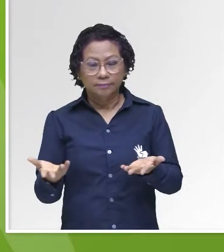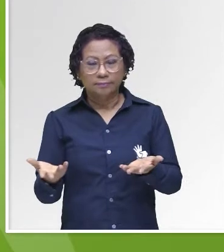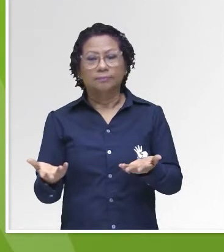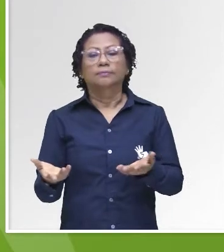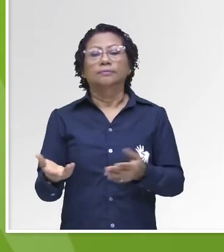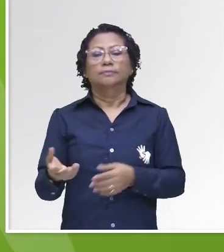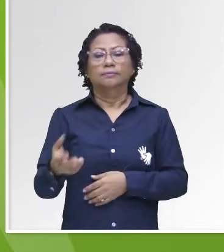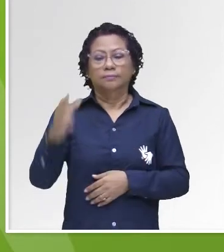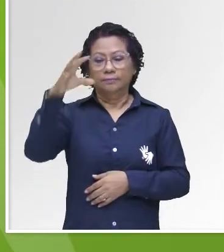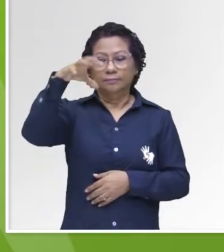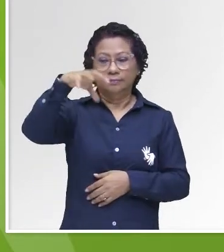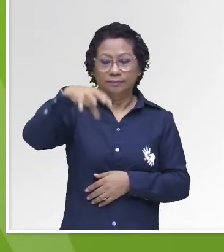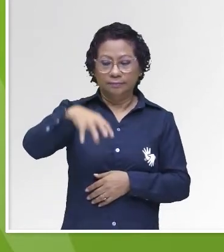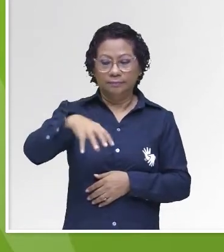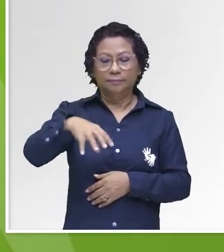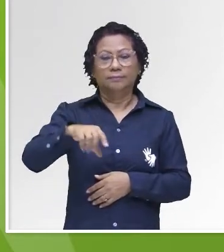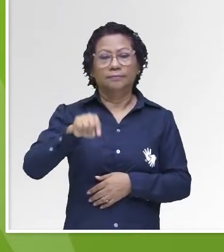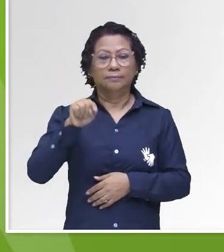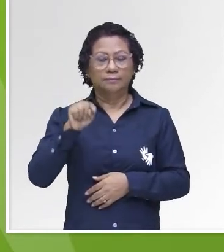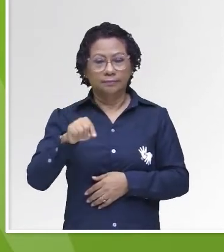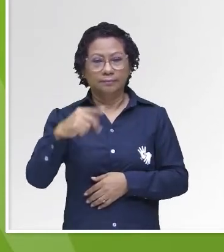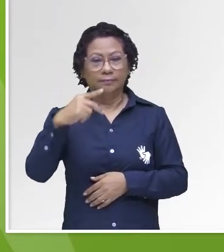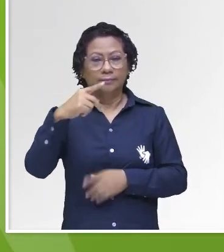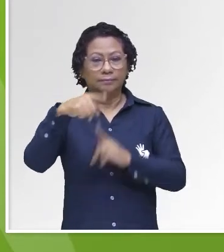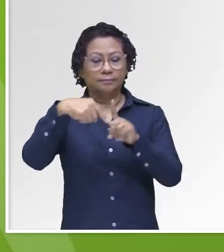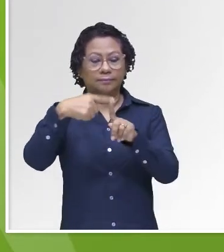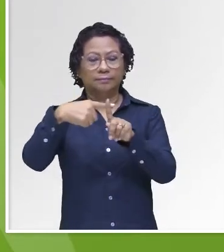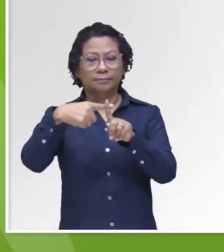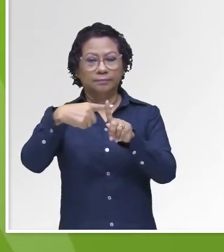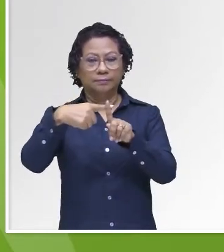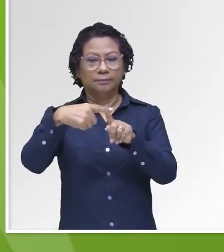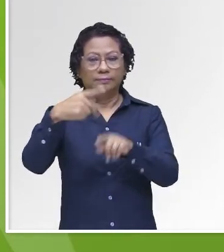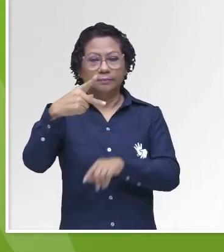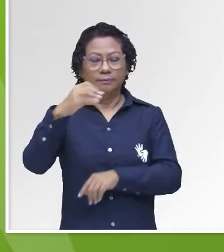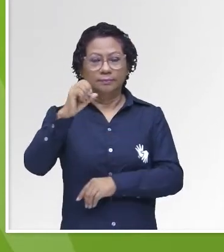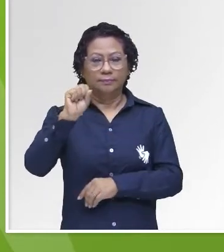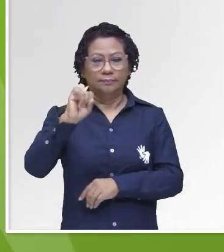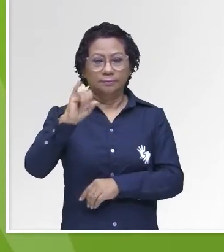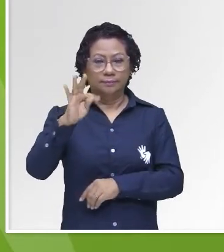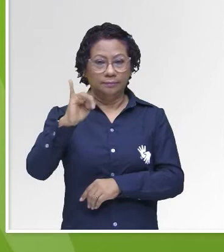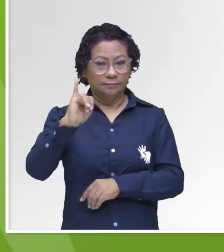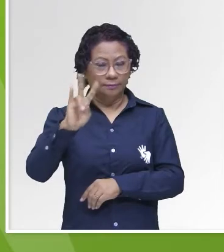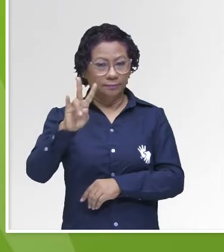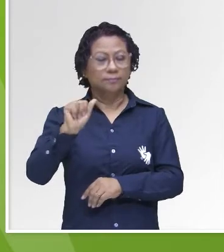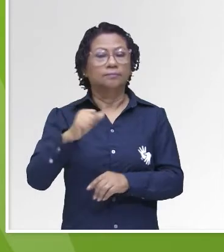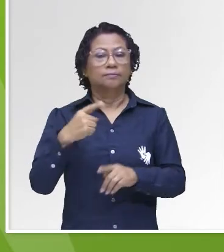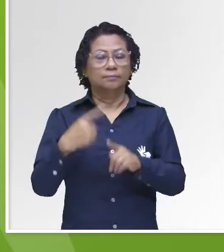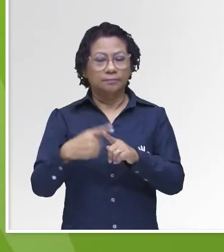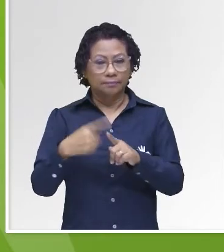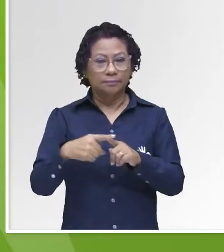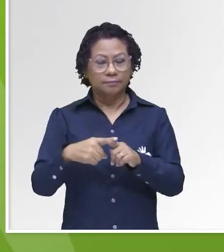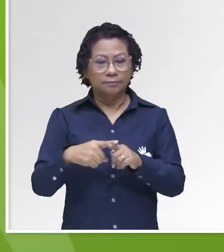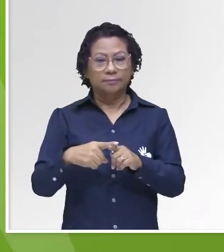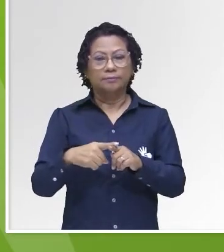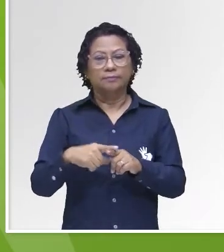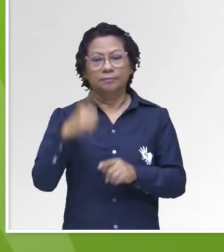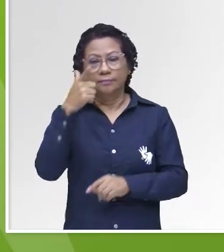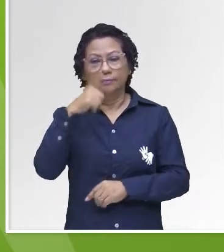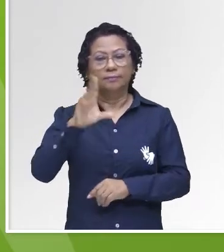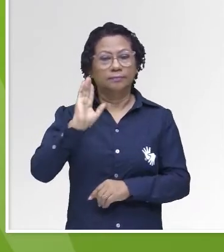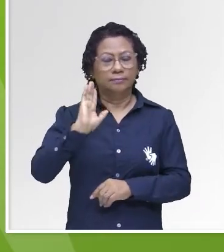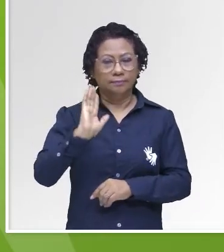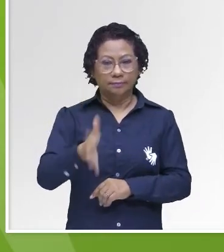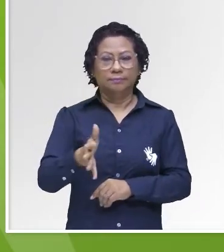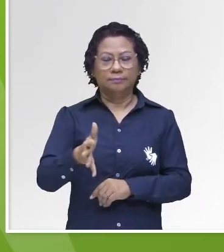aceleração gravitacional é positiva. Por quê? Porque o corpo está ganhando velocidade, certo? De